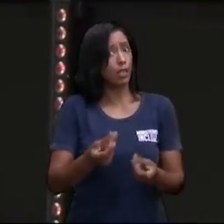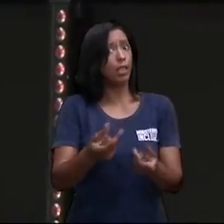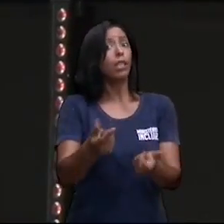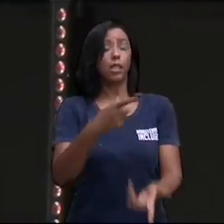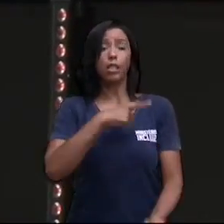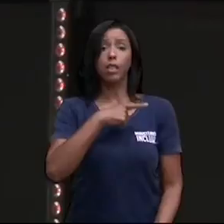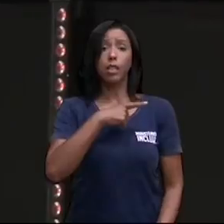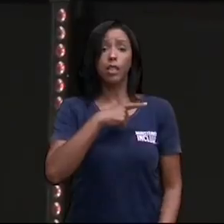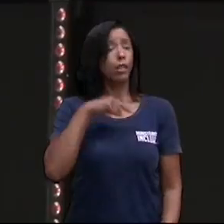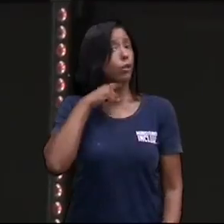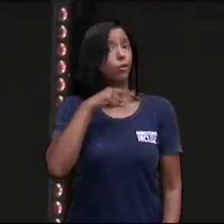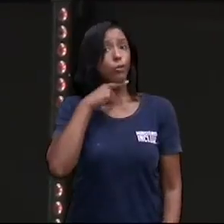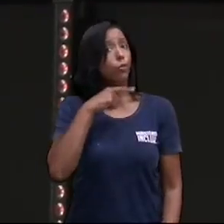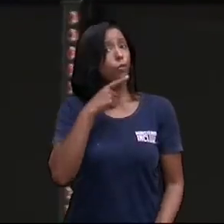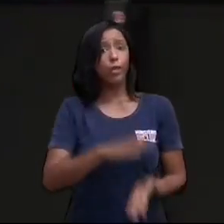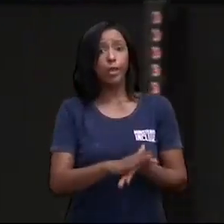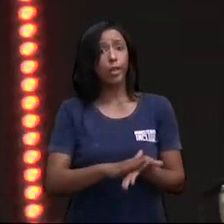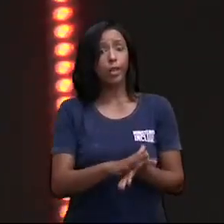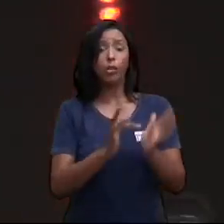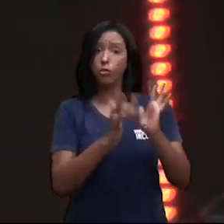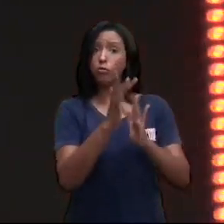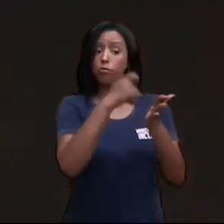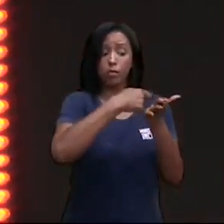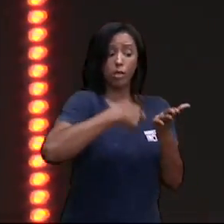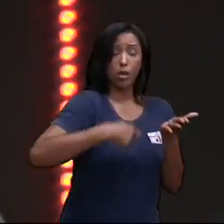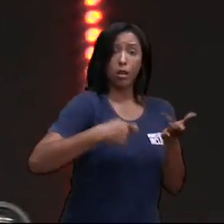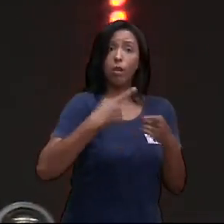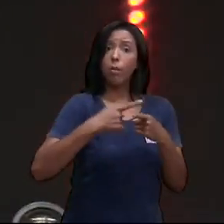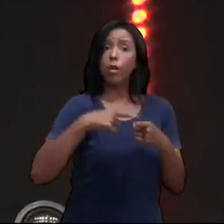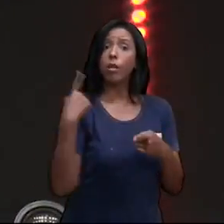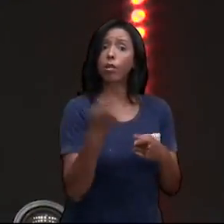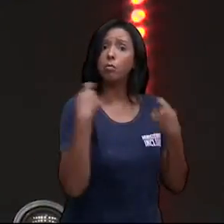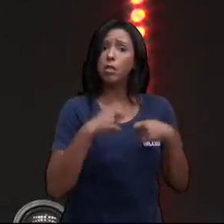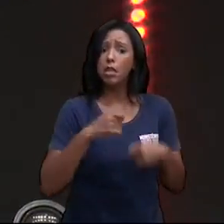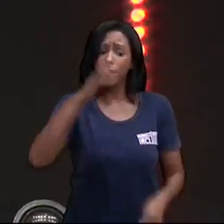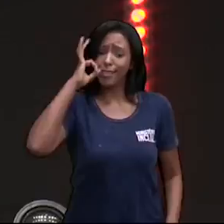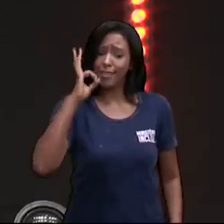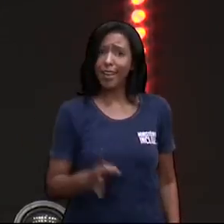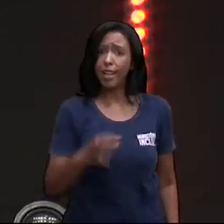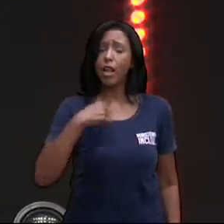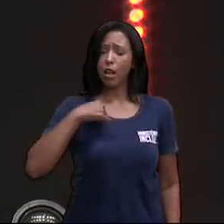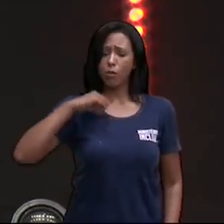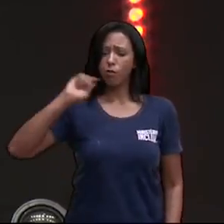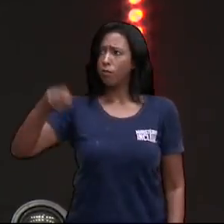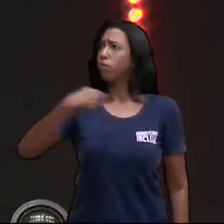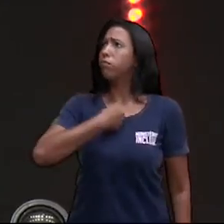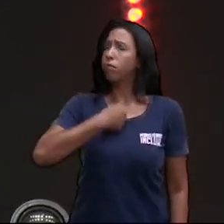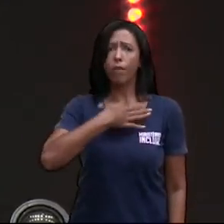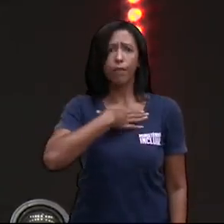dúvida Jesus deixou a sua declaração para a gente ter convicção Eu sou filho de